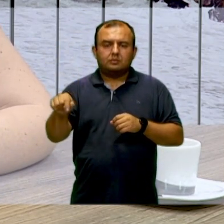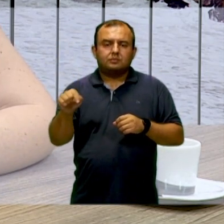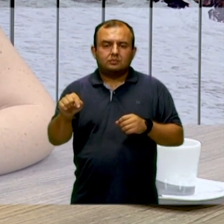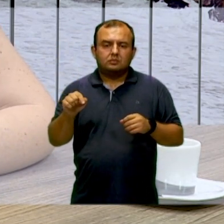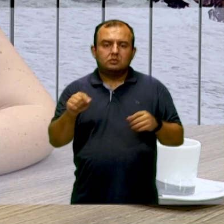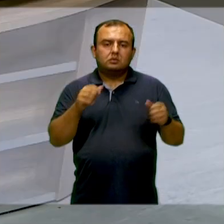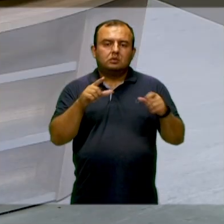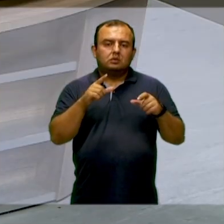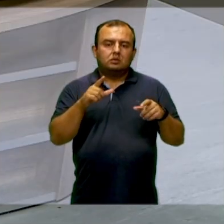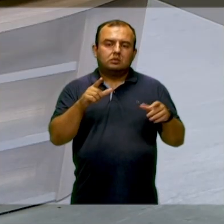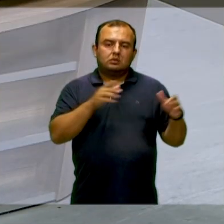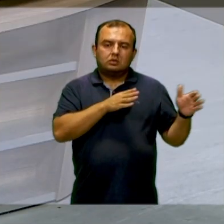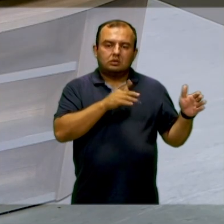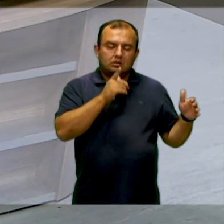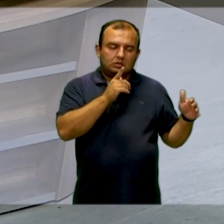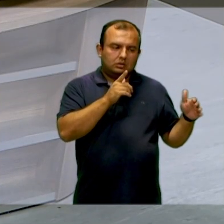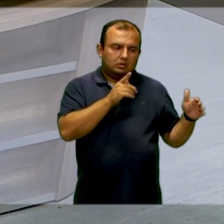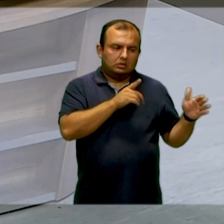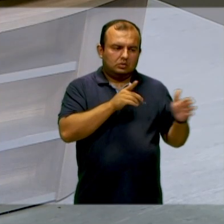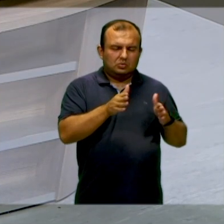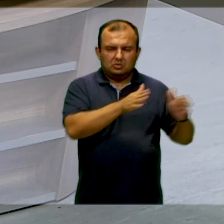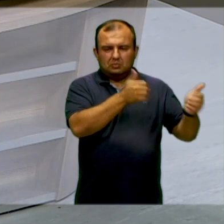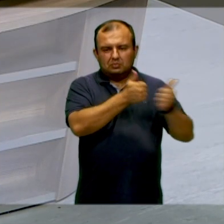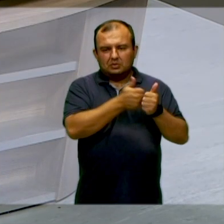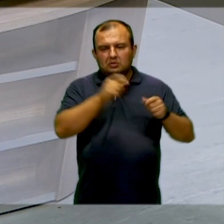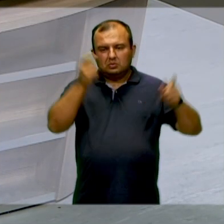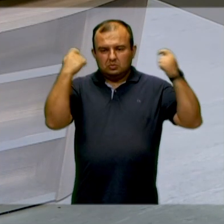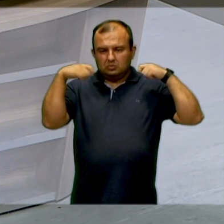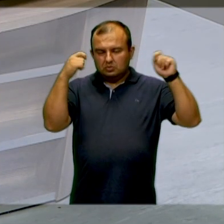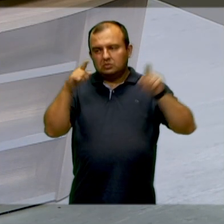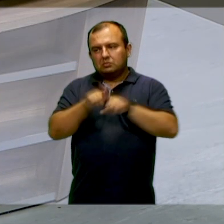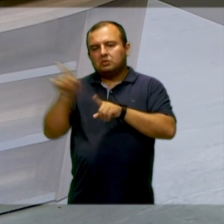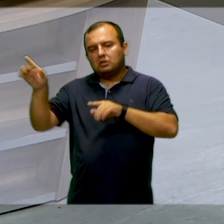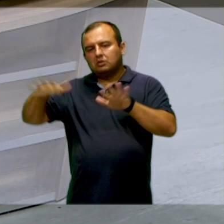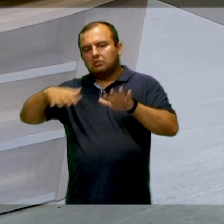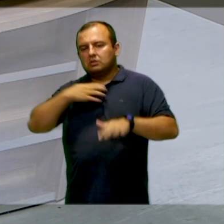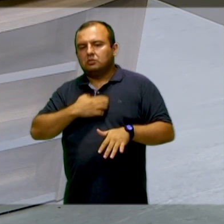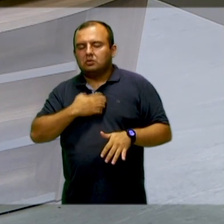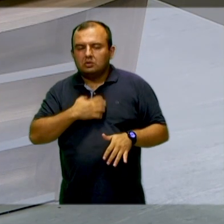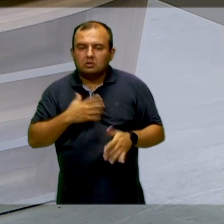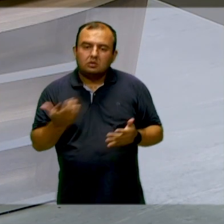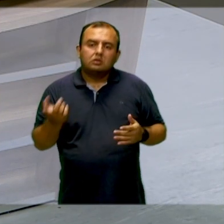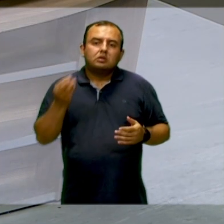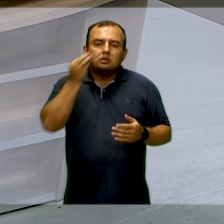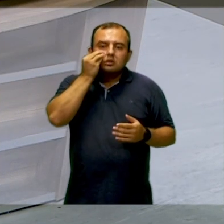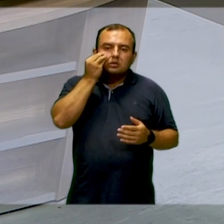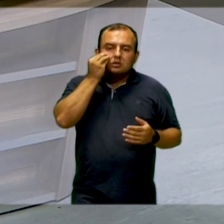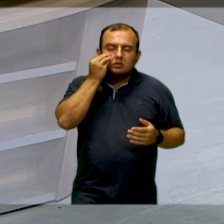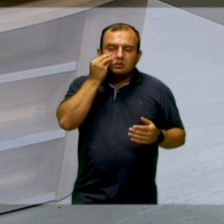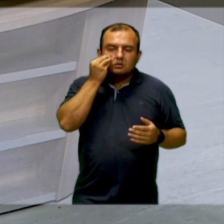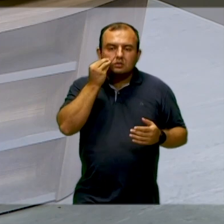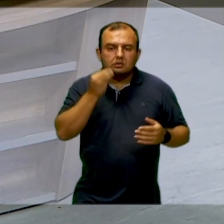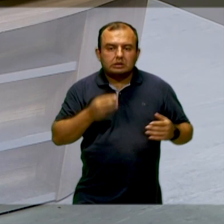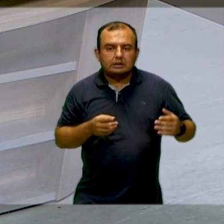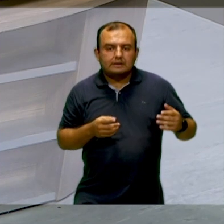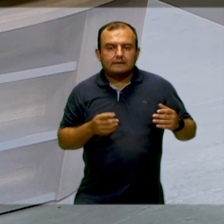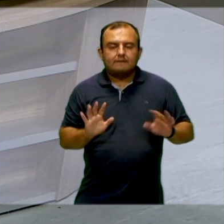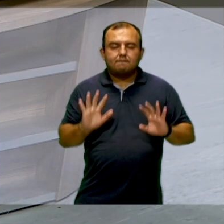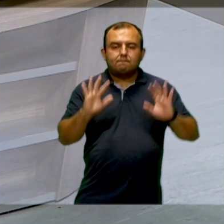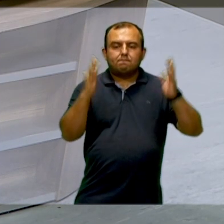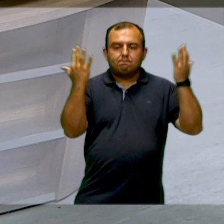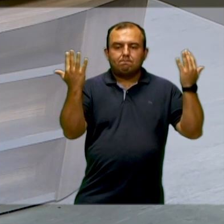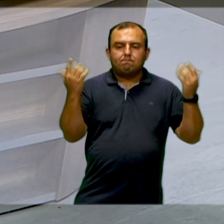na beira-rio de Cordeiros, né? Já aconteceu também lá na Praia Brava, vai ser bem gostoso. Então, a gente está tentando, vamos ter um